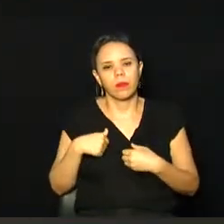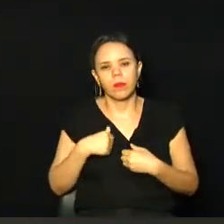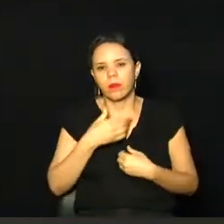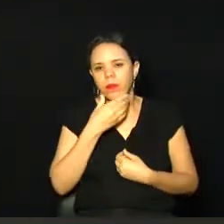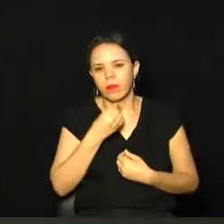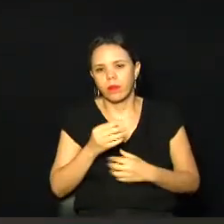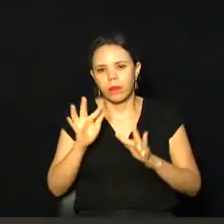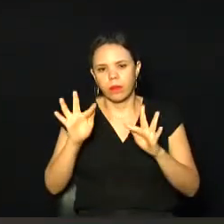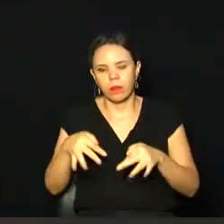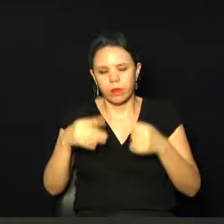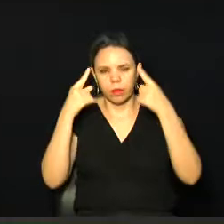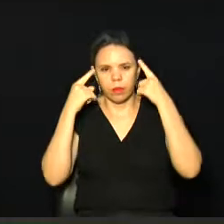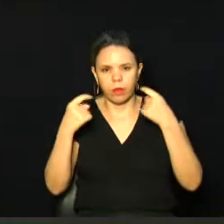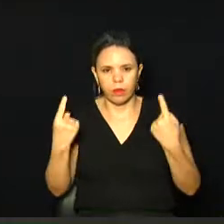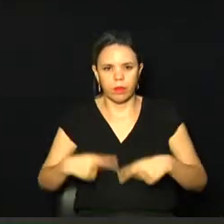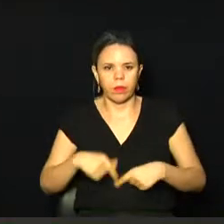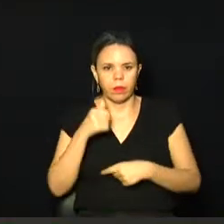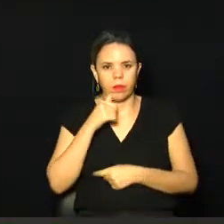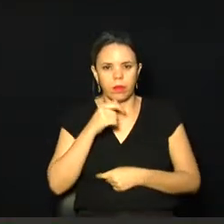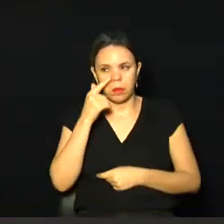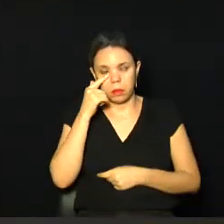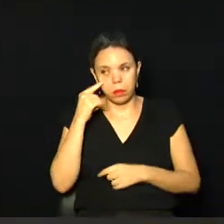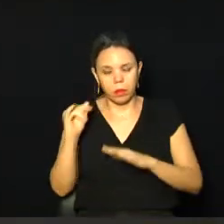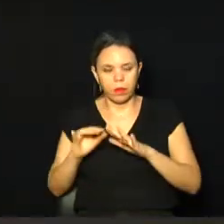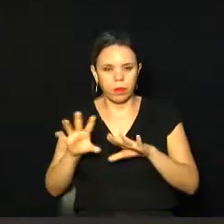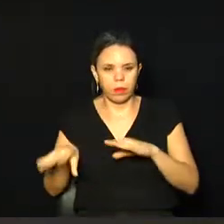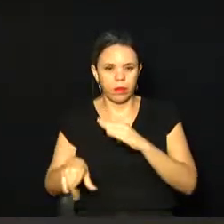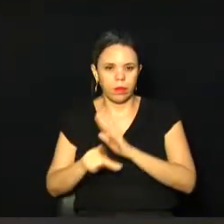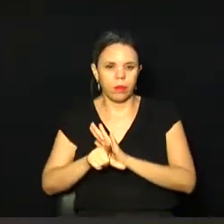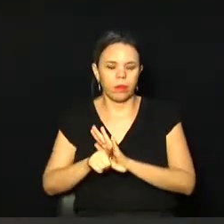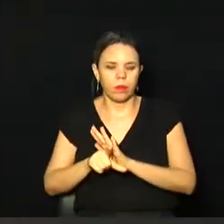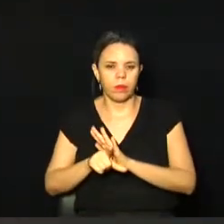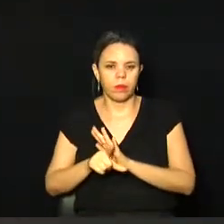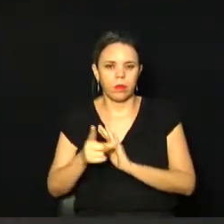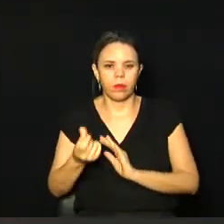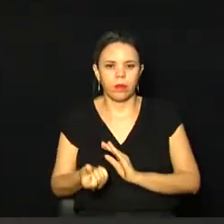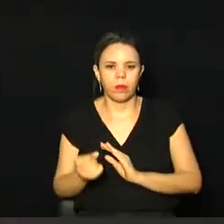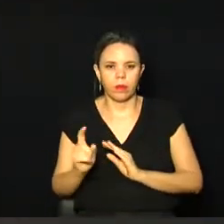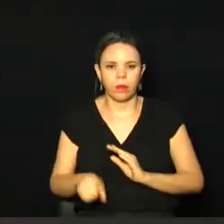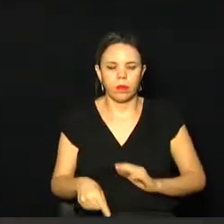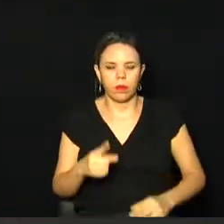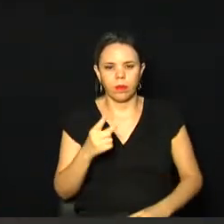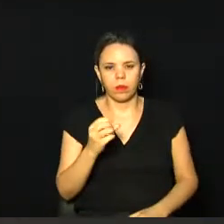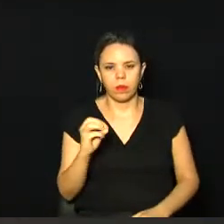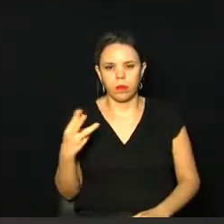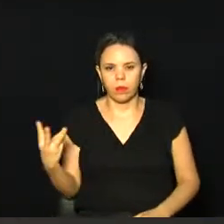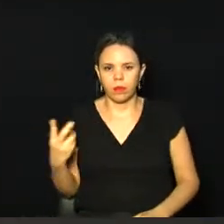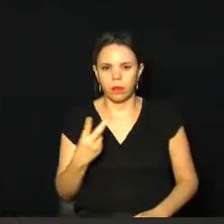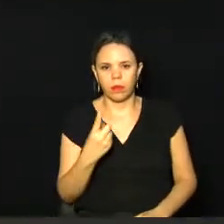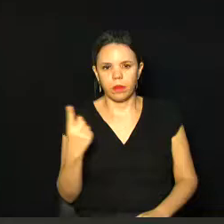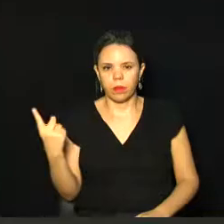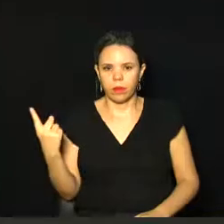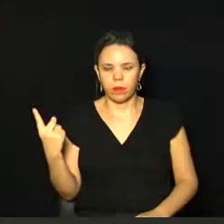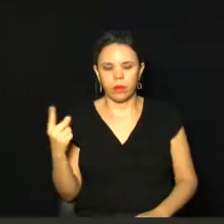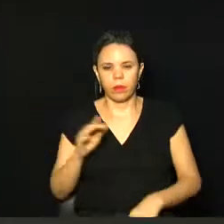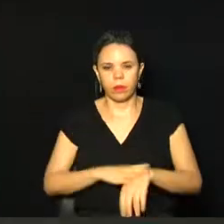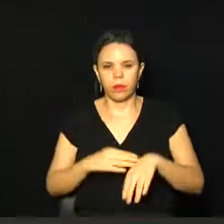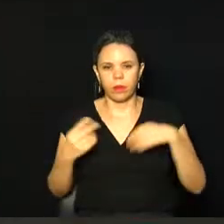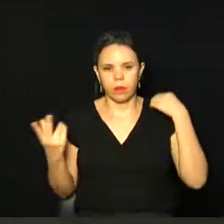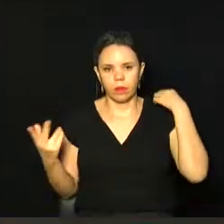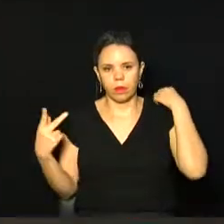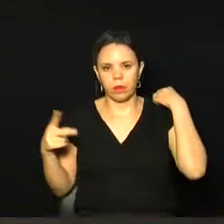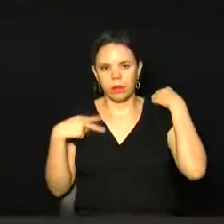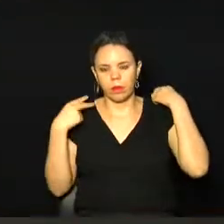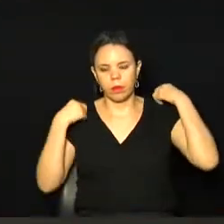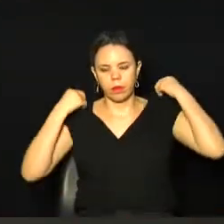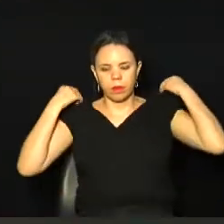pelo Fim da Violência contra as Mulheres, instituída pela Lei 16.103 de 2021, por autoria sua,